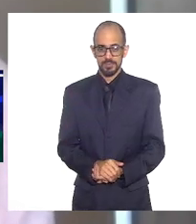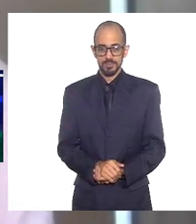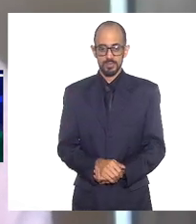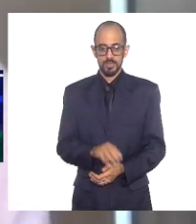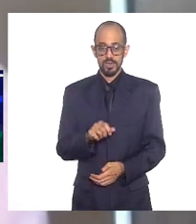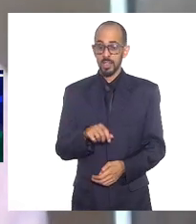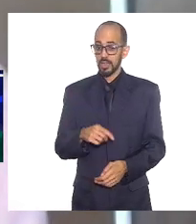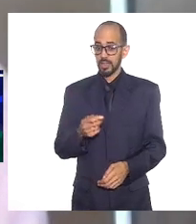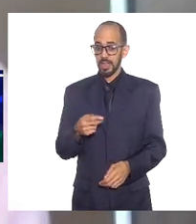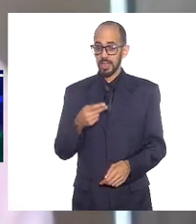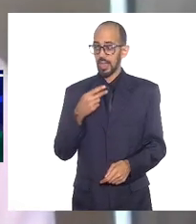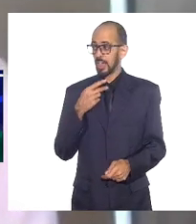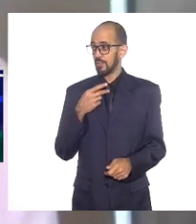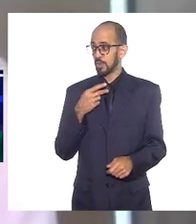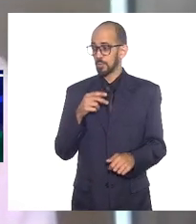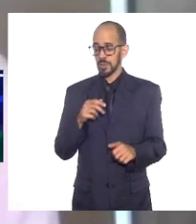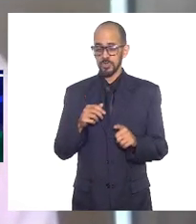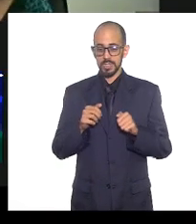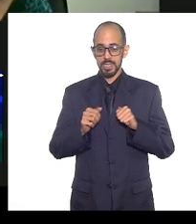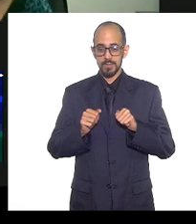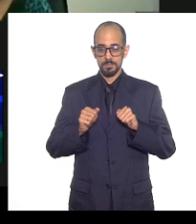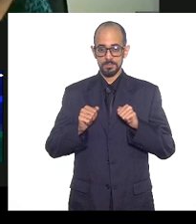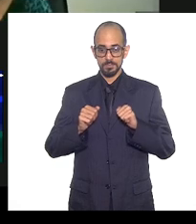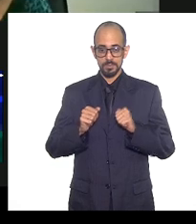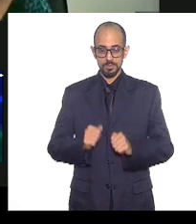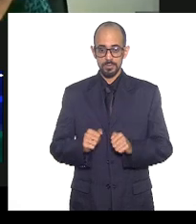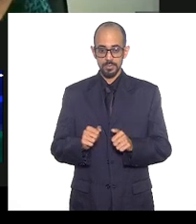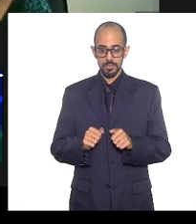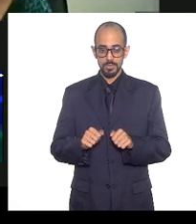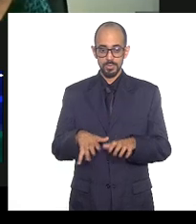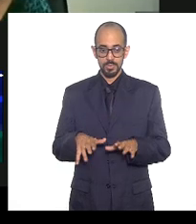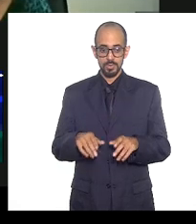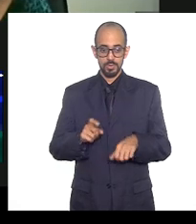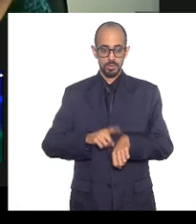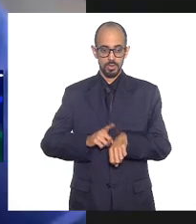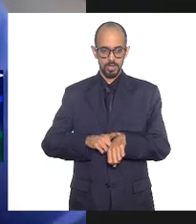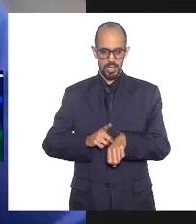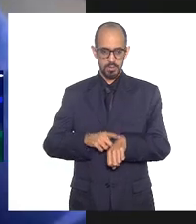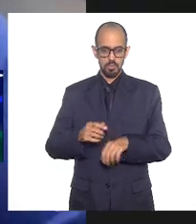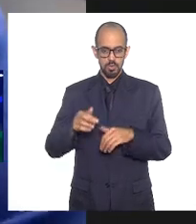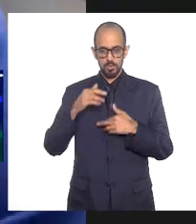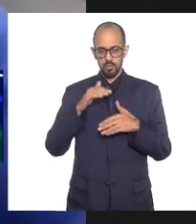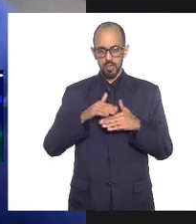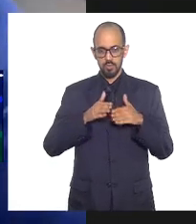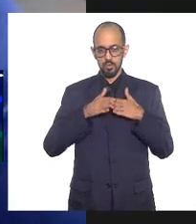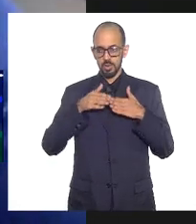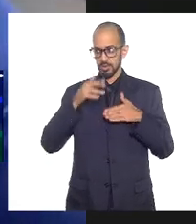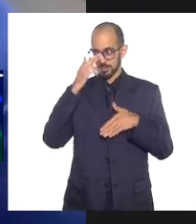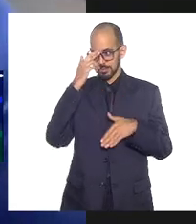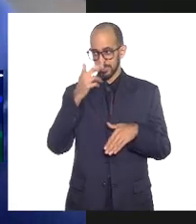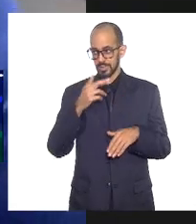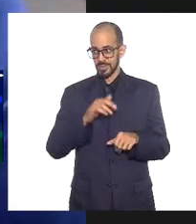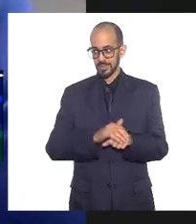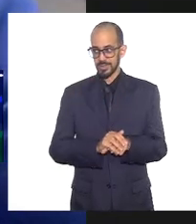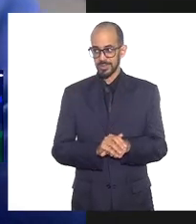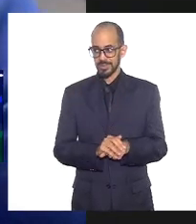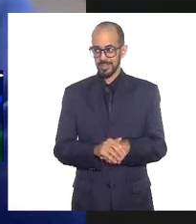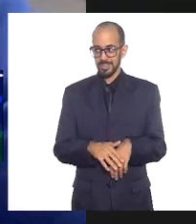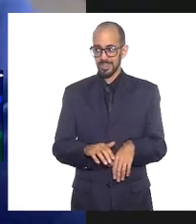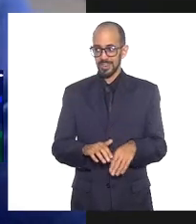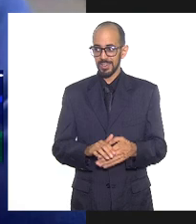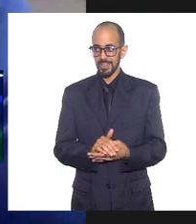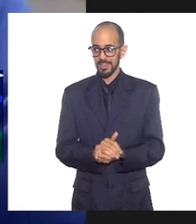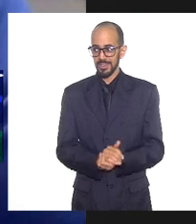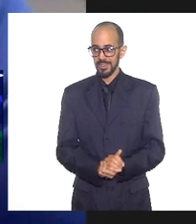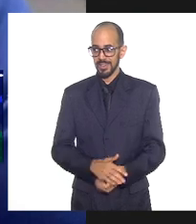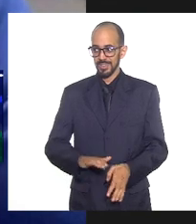que cumprissem o tempo regimental. Senhora presidenta, muito obrigada. Senhoras deputadas, senhores